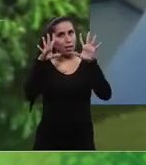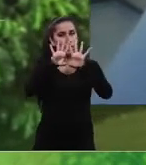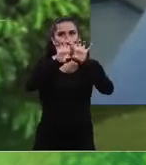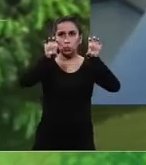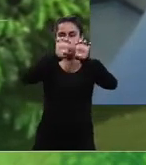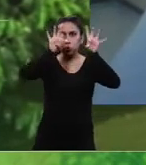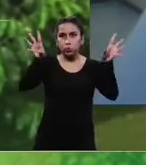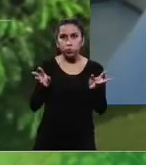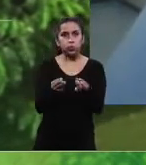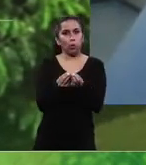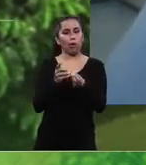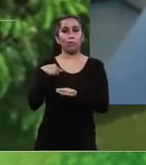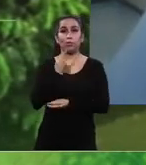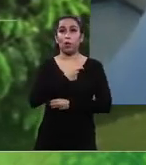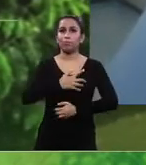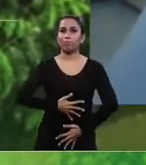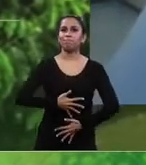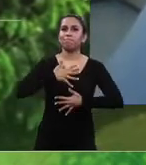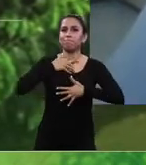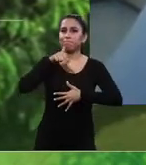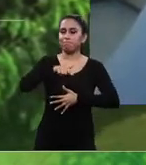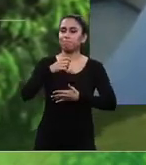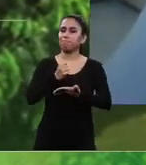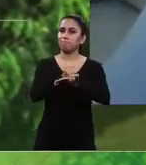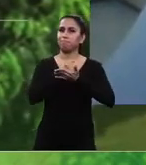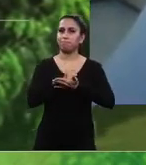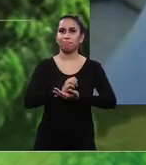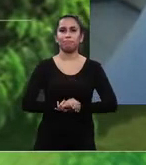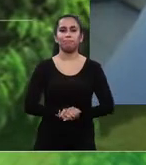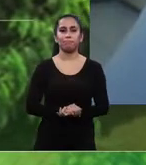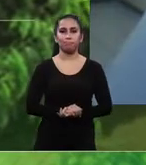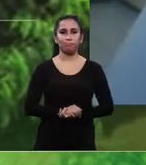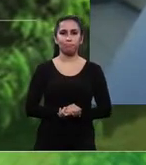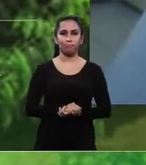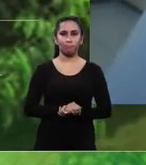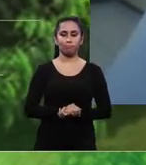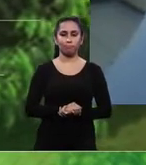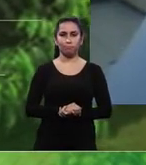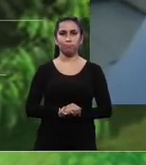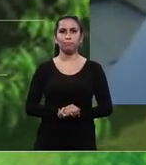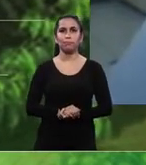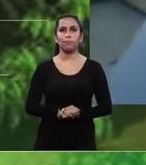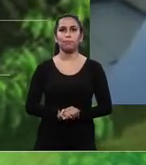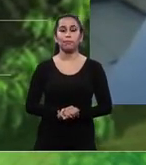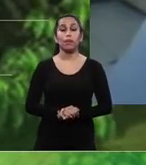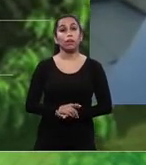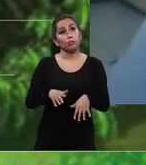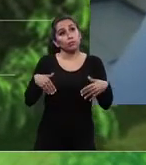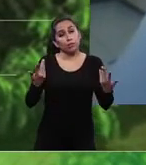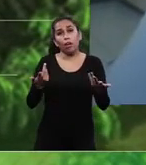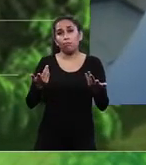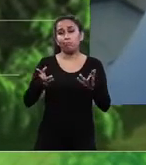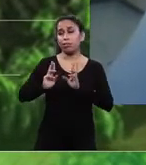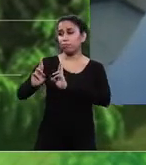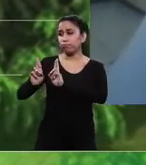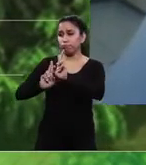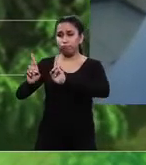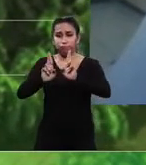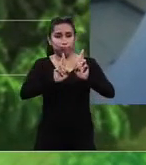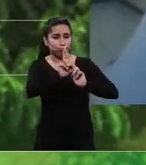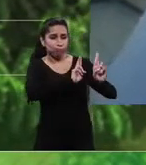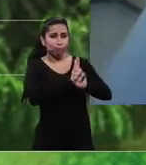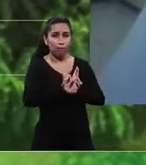orgulho desse suporte. E Paco, sobre a nossa relação com a Amazônia